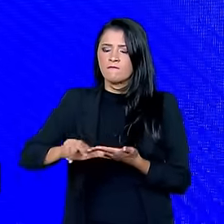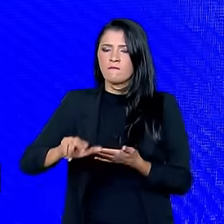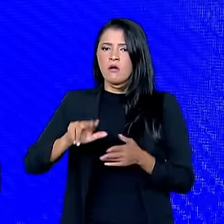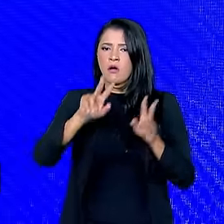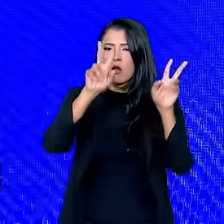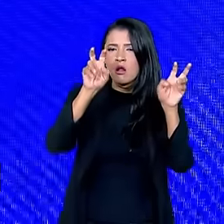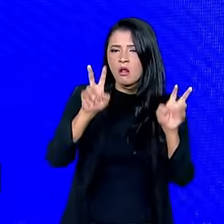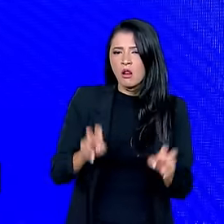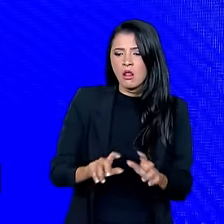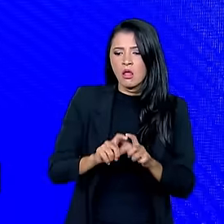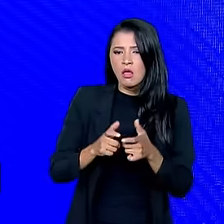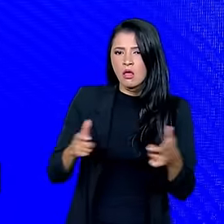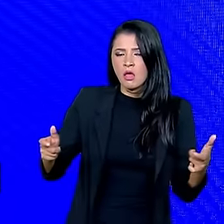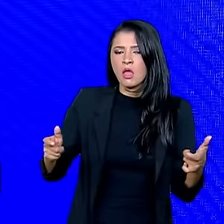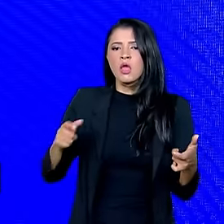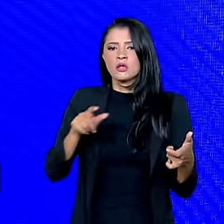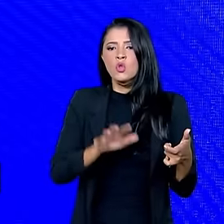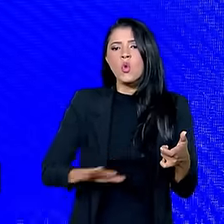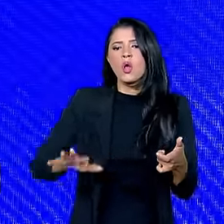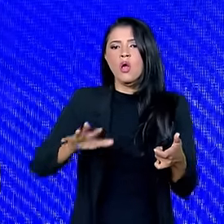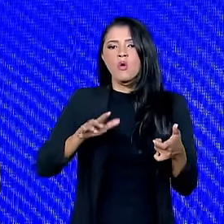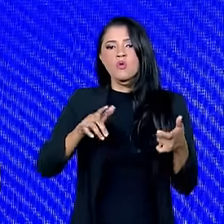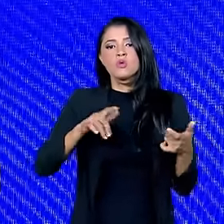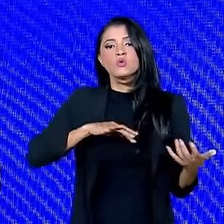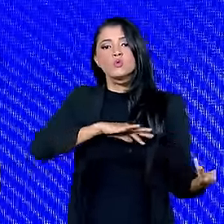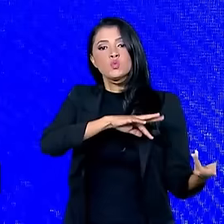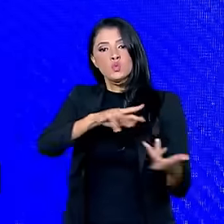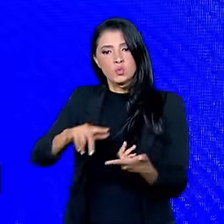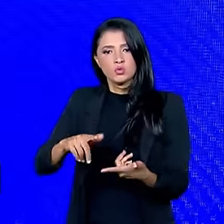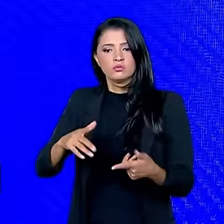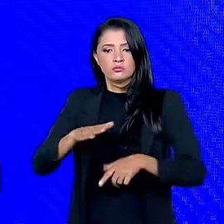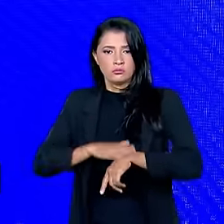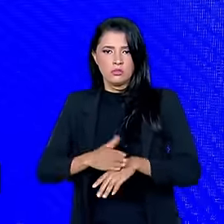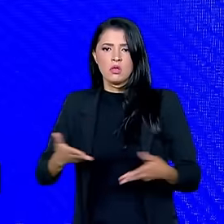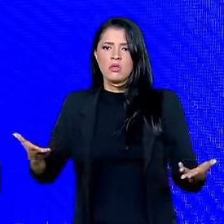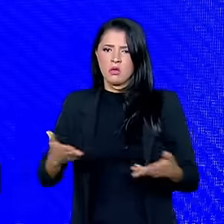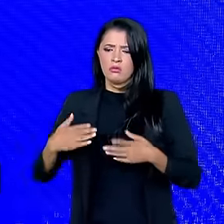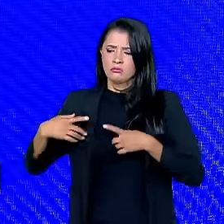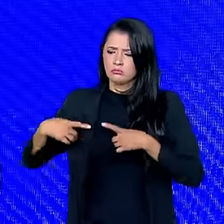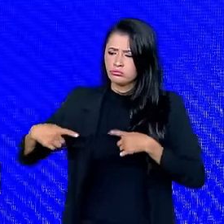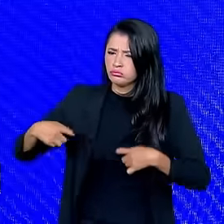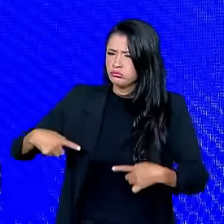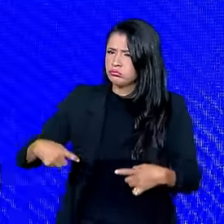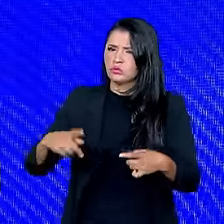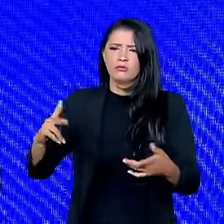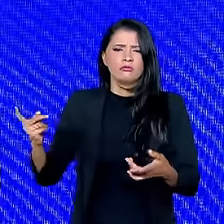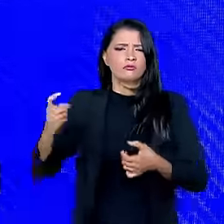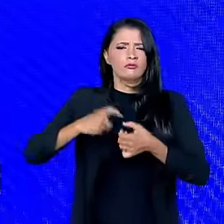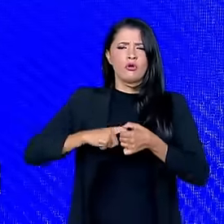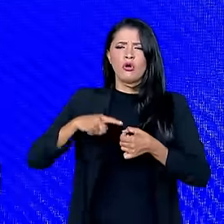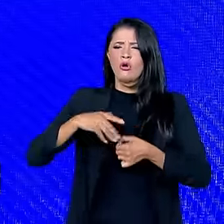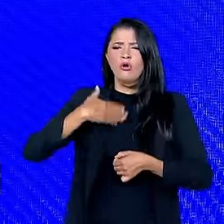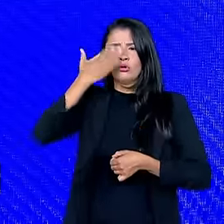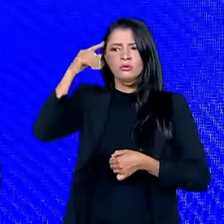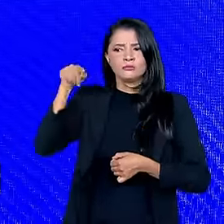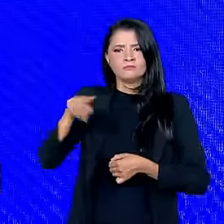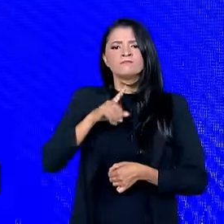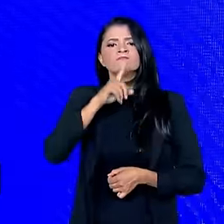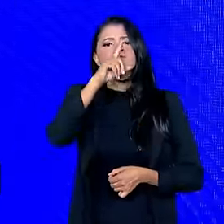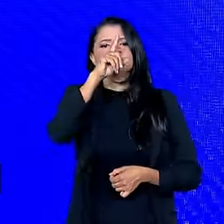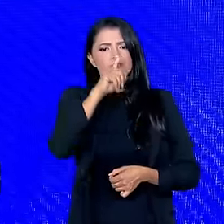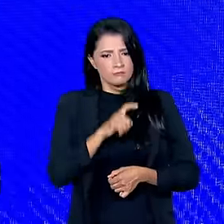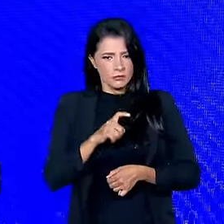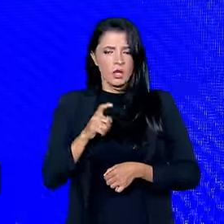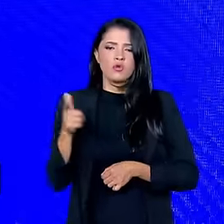amplitude regional e global. Nesse momento em que a guerra volta a assolar o Oriente Médio, o Catar volta a